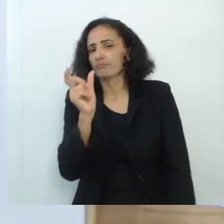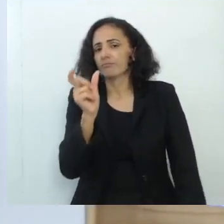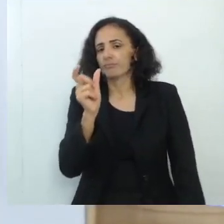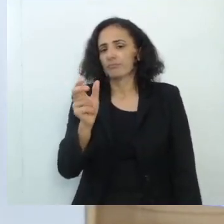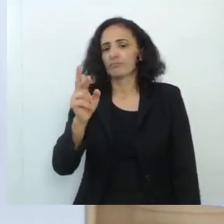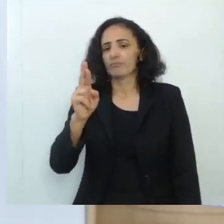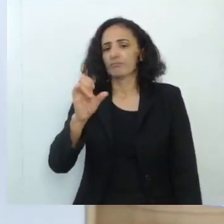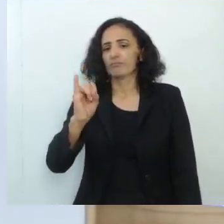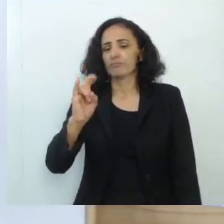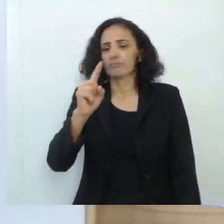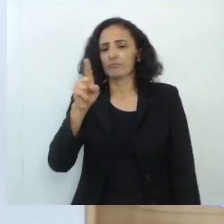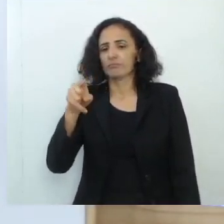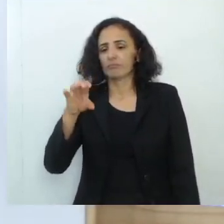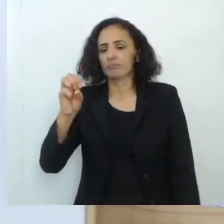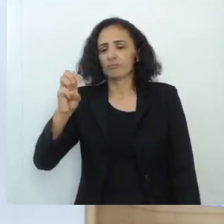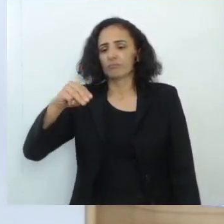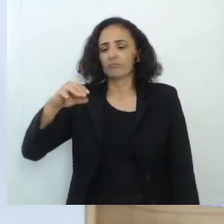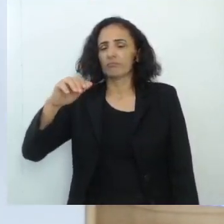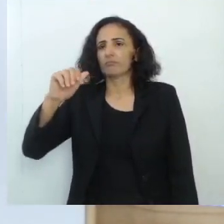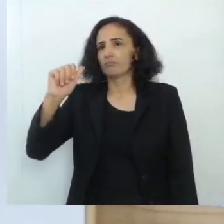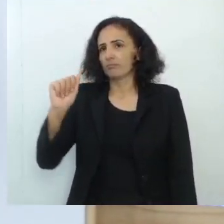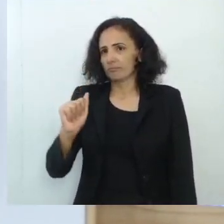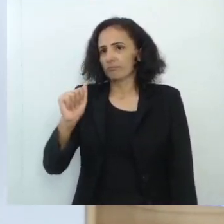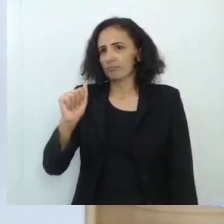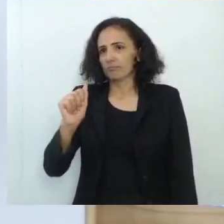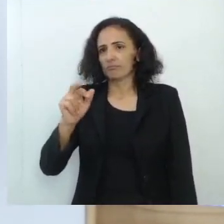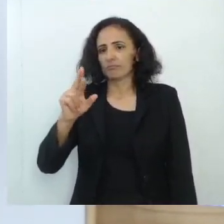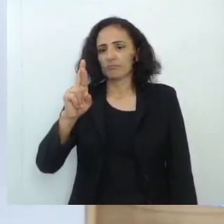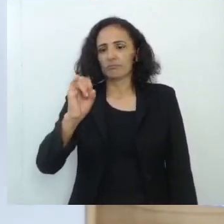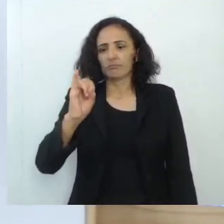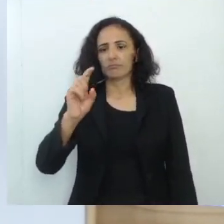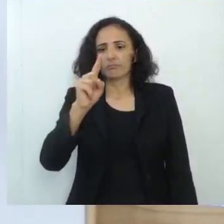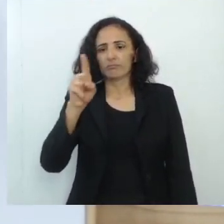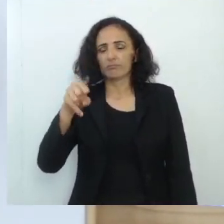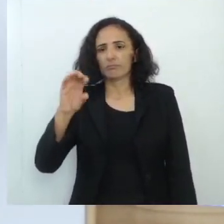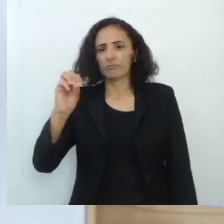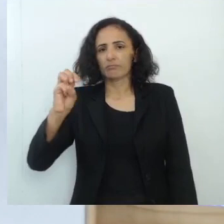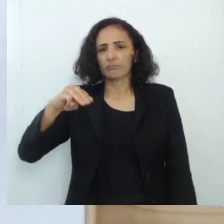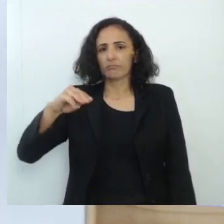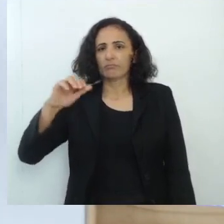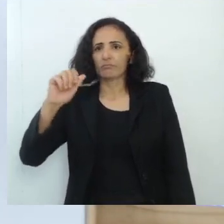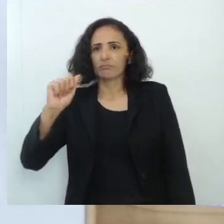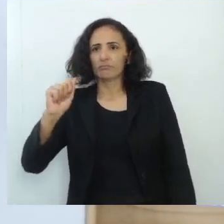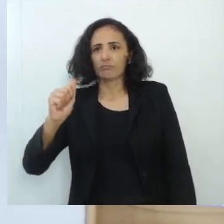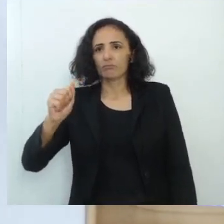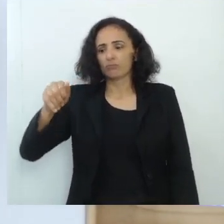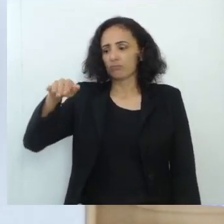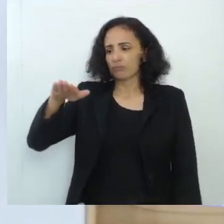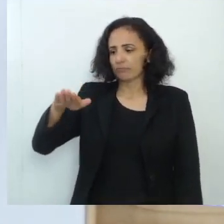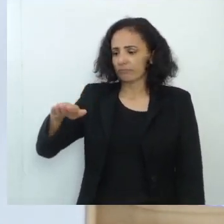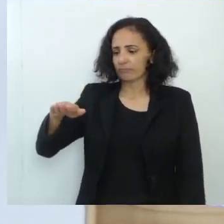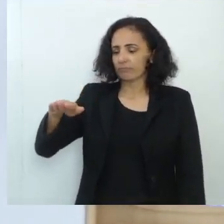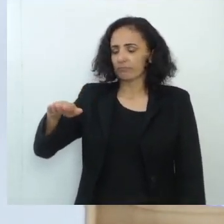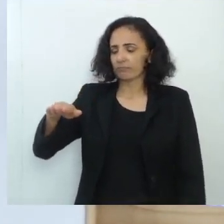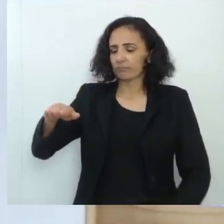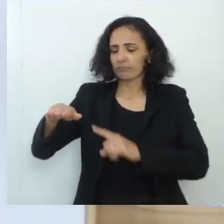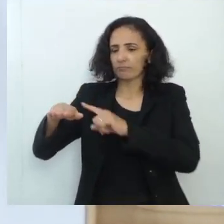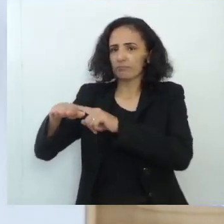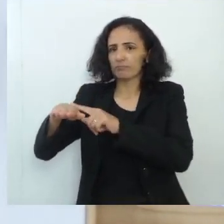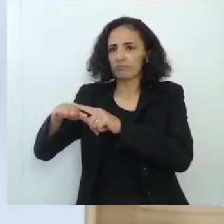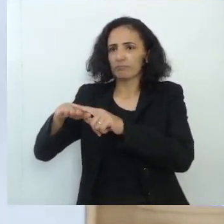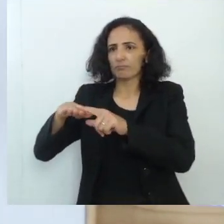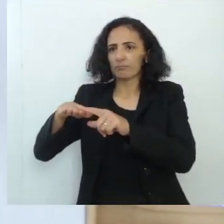prova de vestibular, o rizoma, ele é um caule horizontal, veja, ele é um